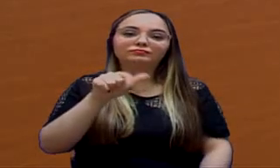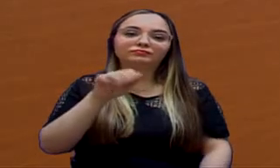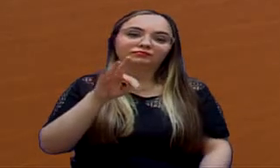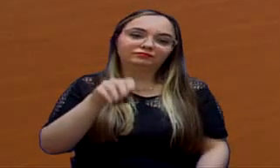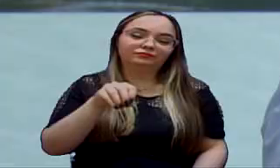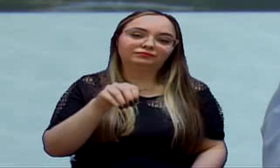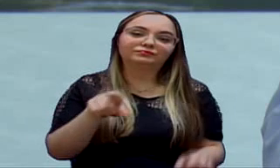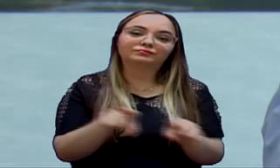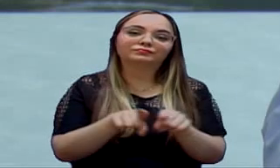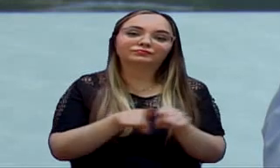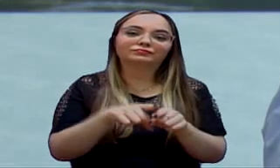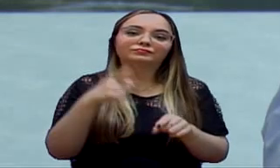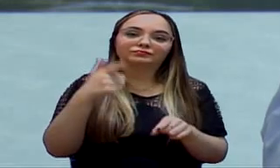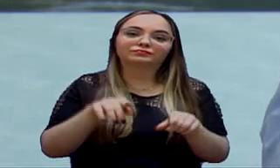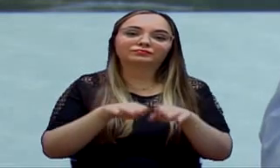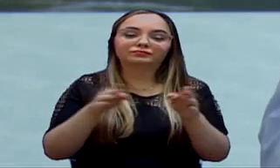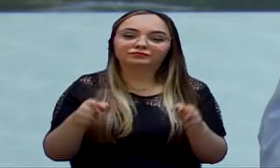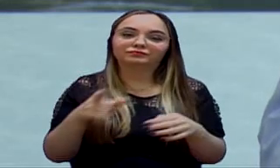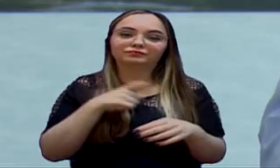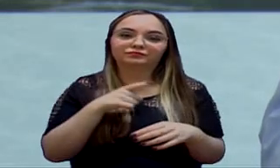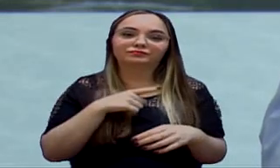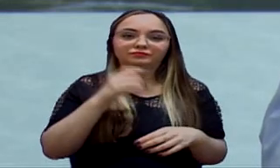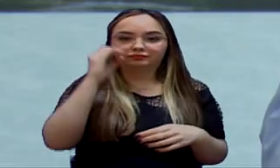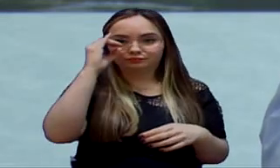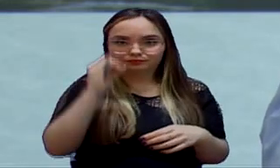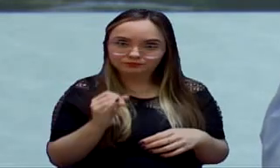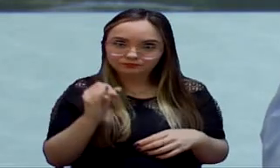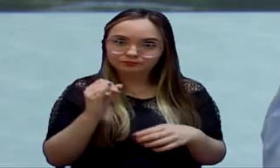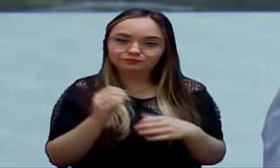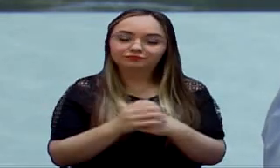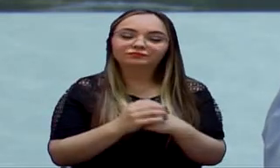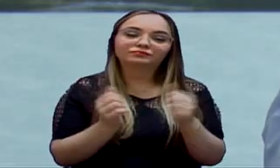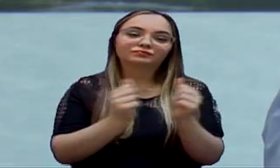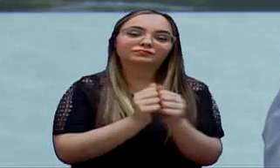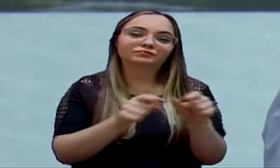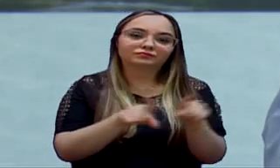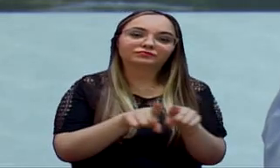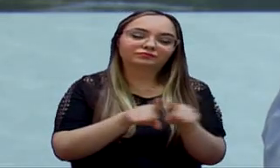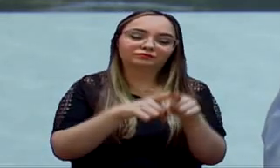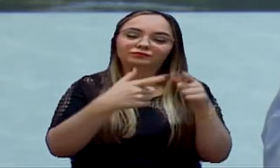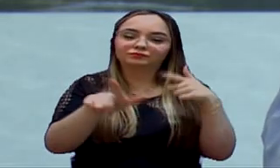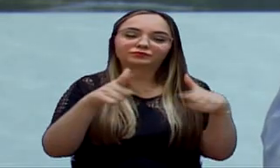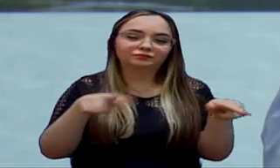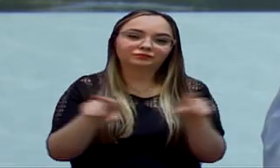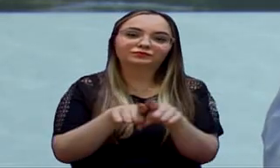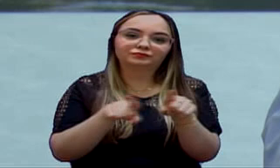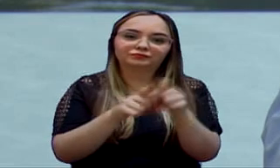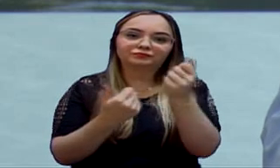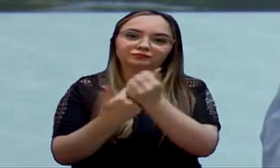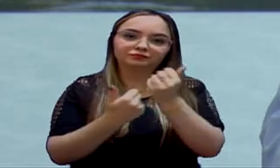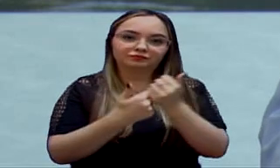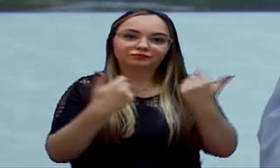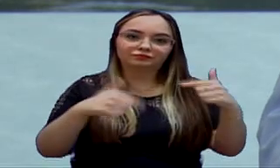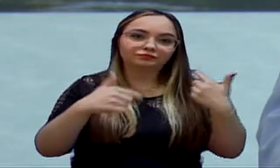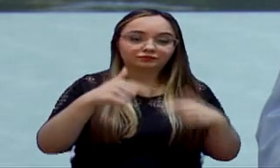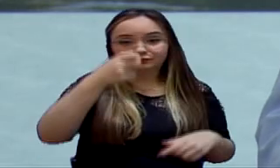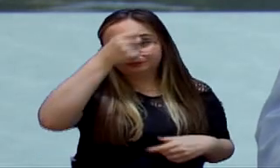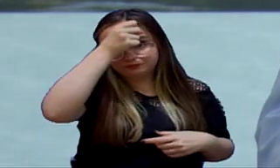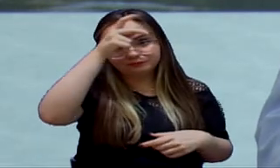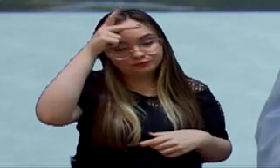bancadas nós temos a participação da vereadora Iara Bernardes bem como de diversos servidores da prefeitura municipal